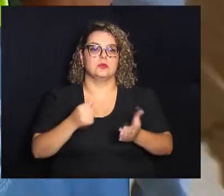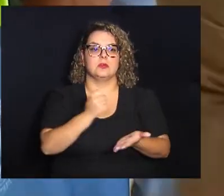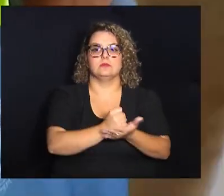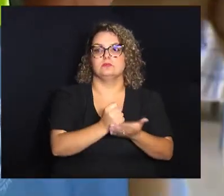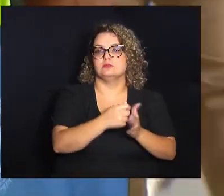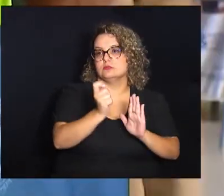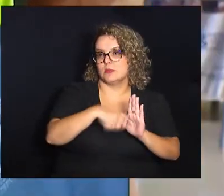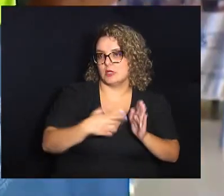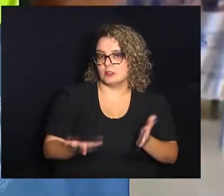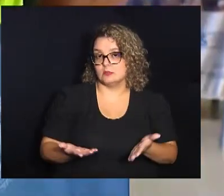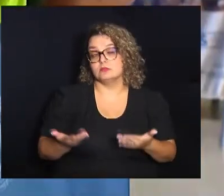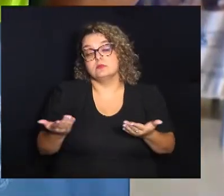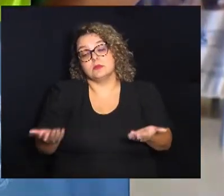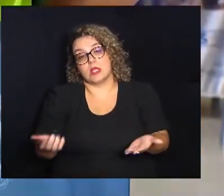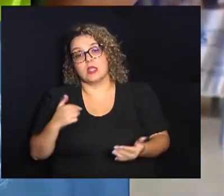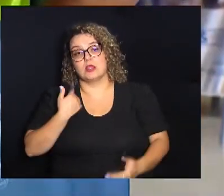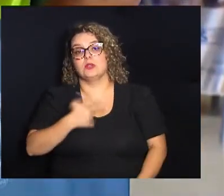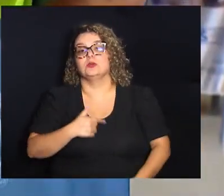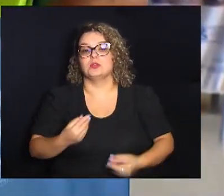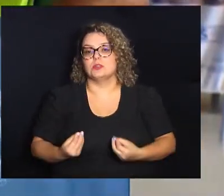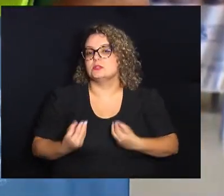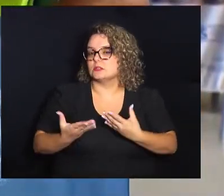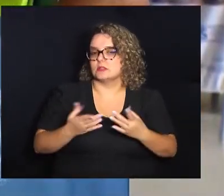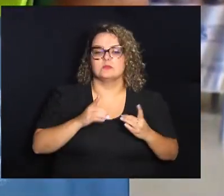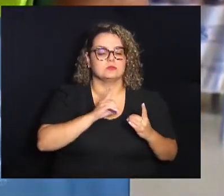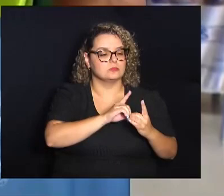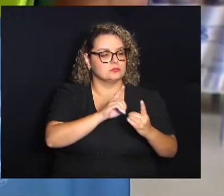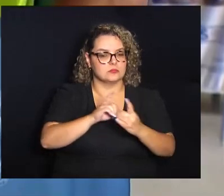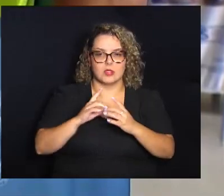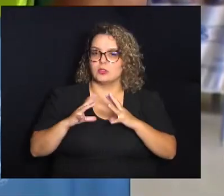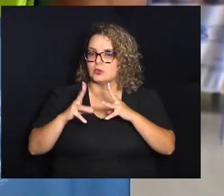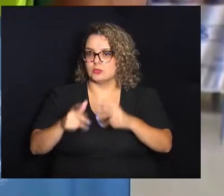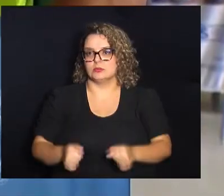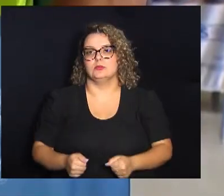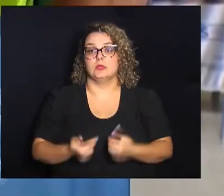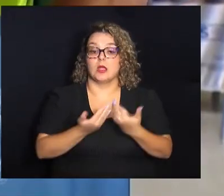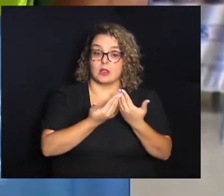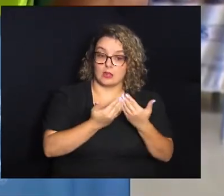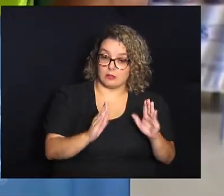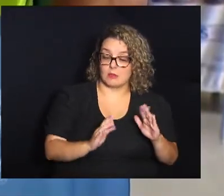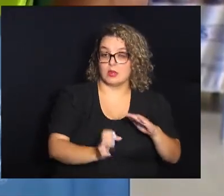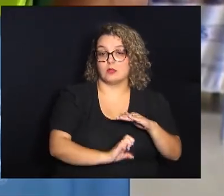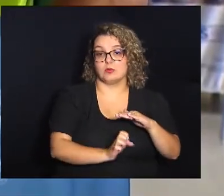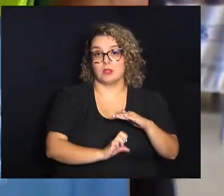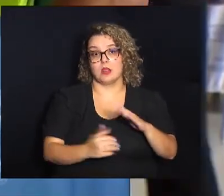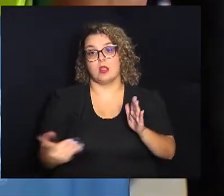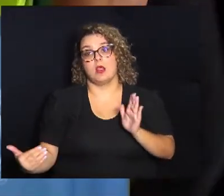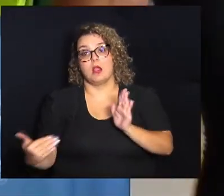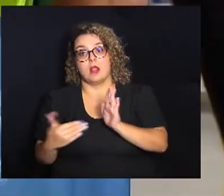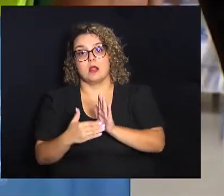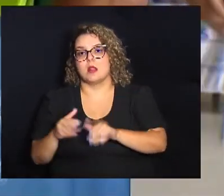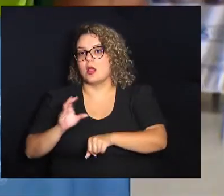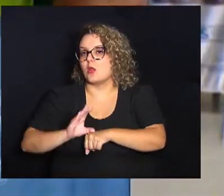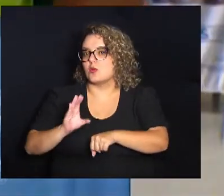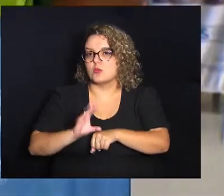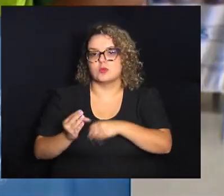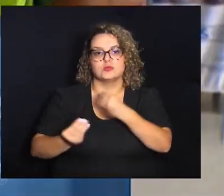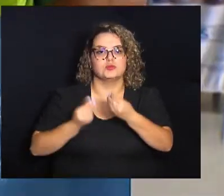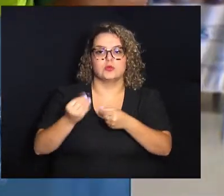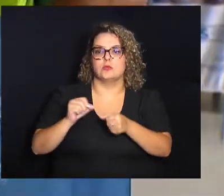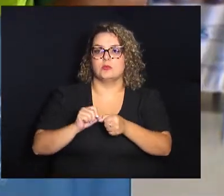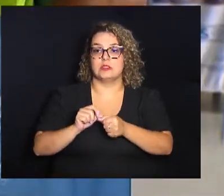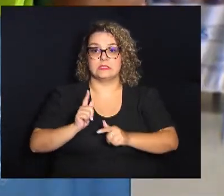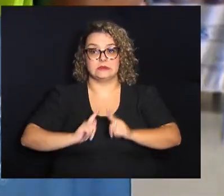né? E aí nós damos toda a assessoria, desde a abertura da empresa até cursos de como fazer a